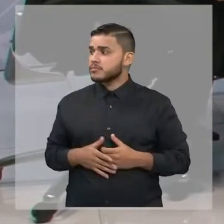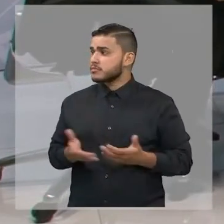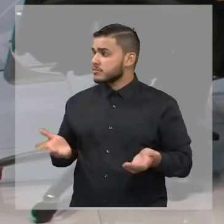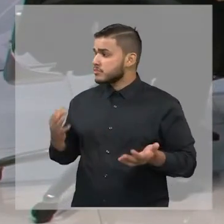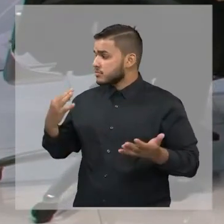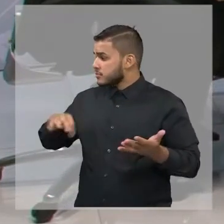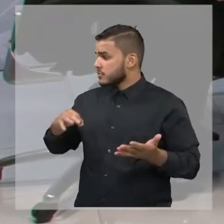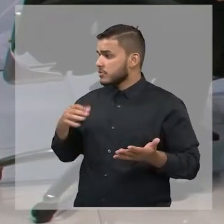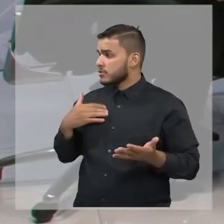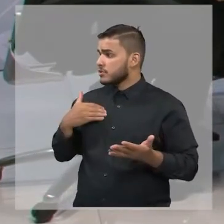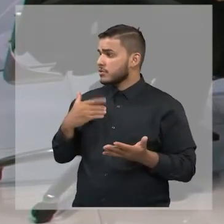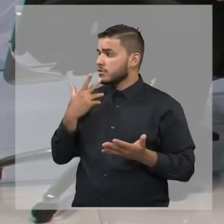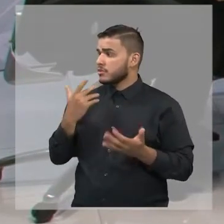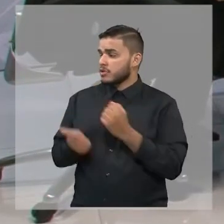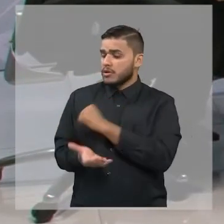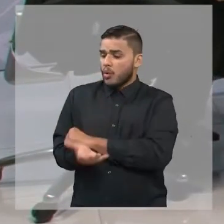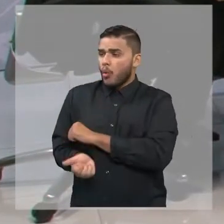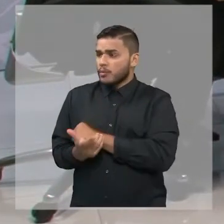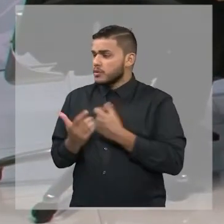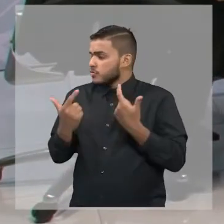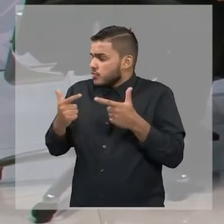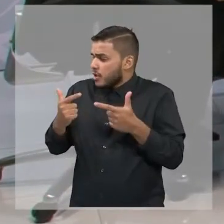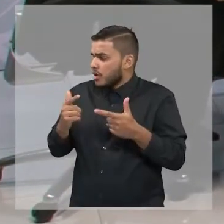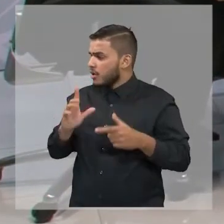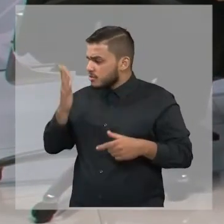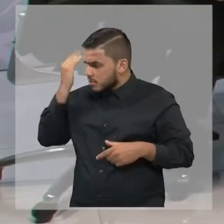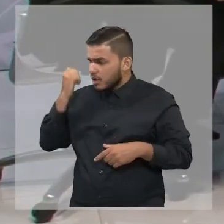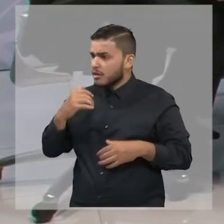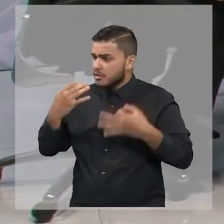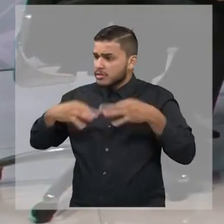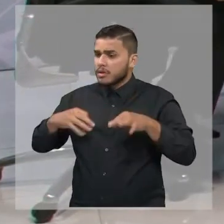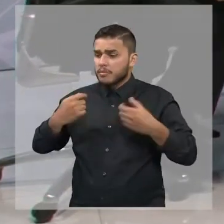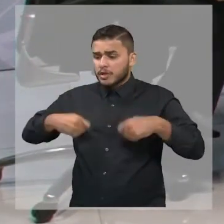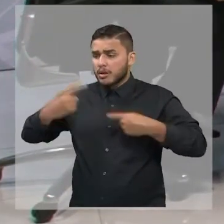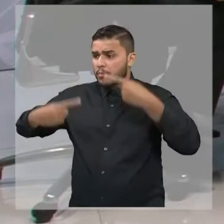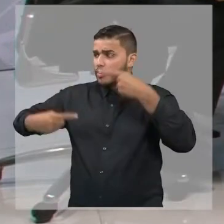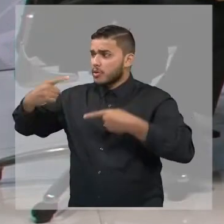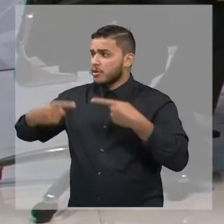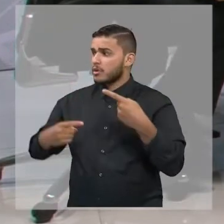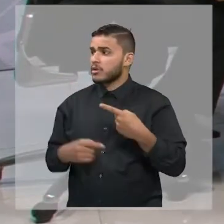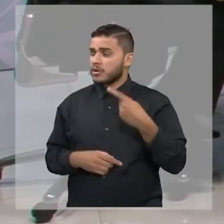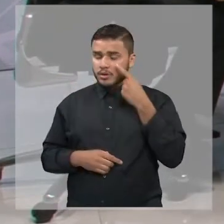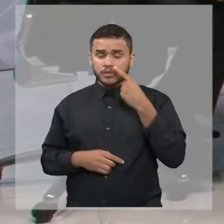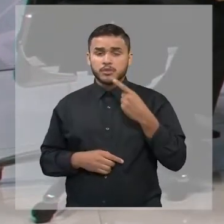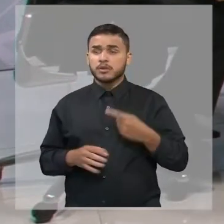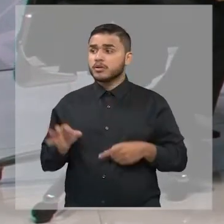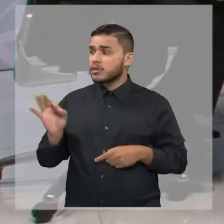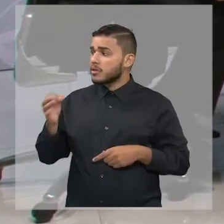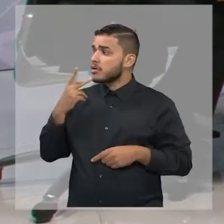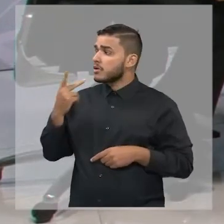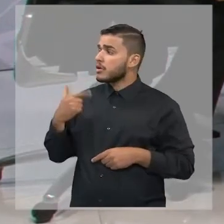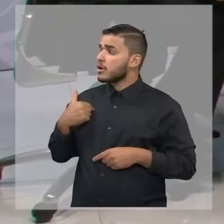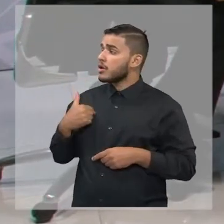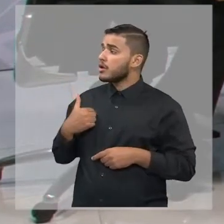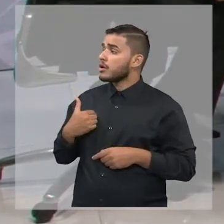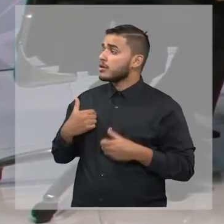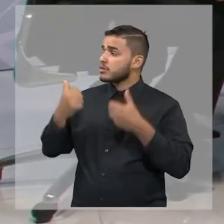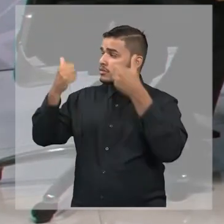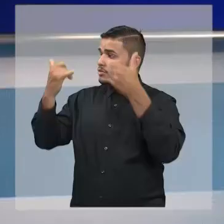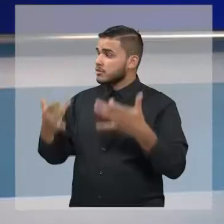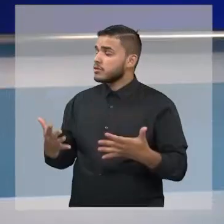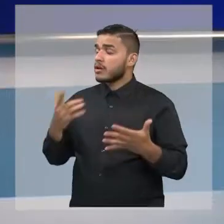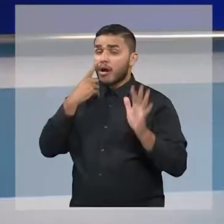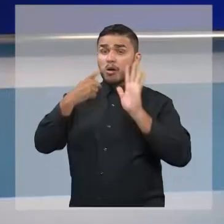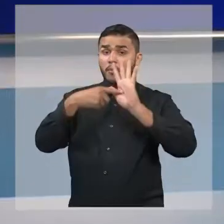é o que prevalece. Eu não estou dizendo que você está justificando. Não, a gente está dizendo que tem que encontrar a política. Tem que encontrar a política. Mas por que você coloca as coisas? Não, eu estou dizendo a gente está dizendo...